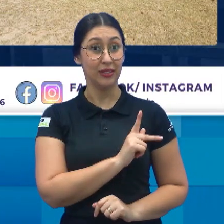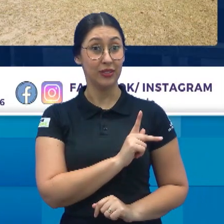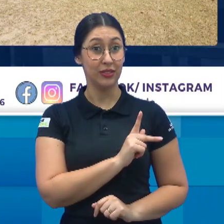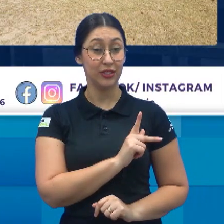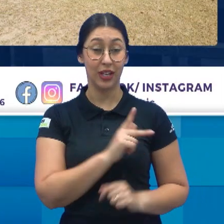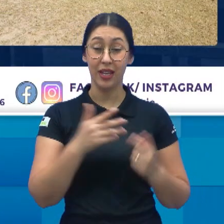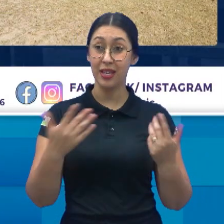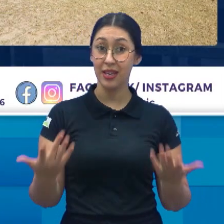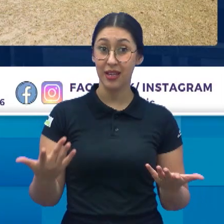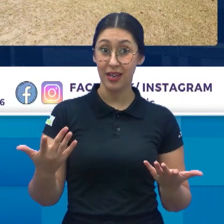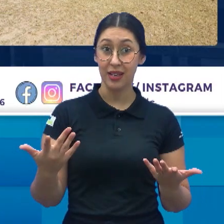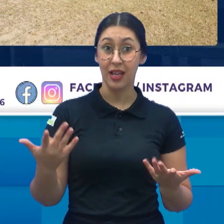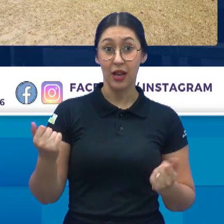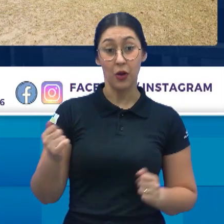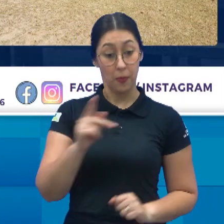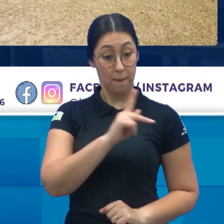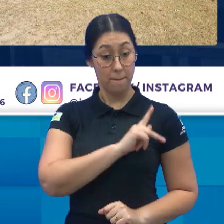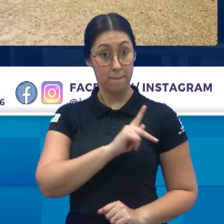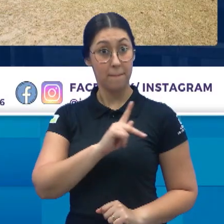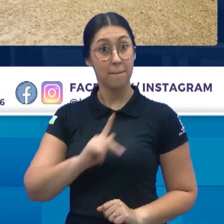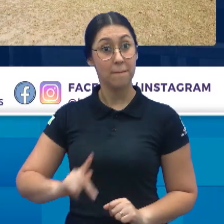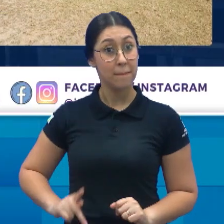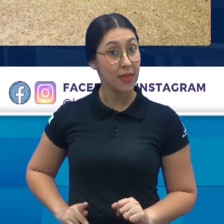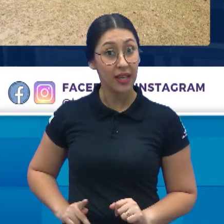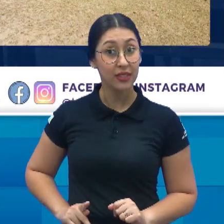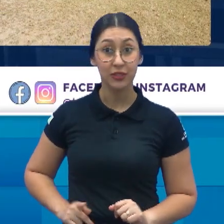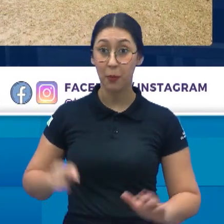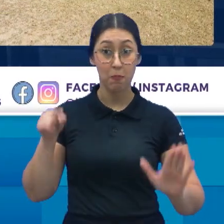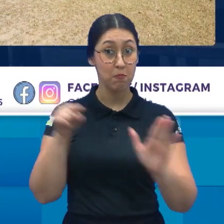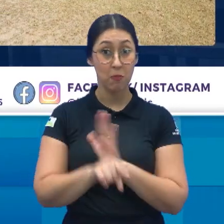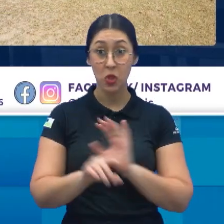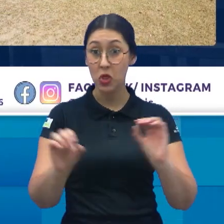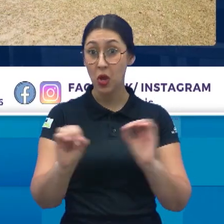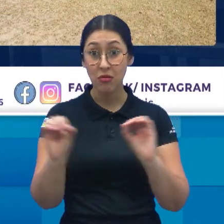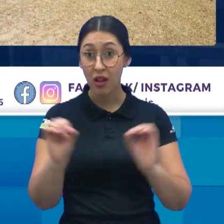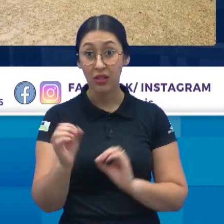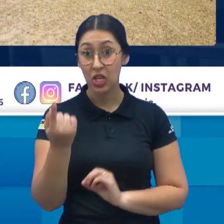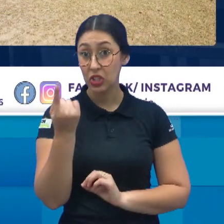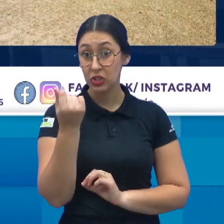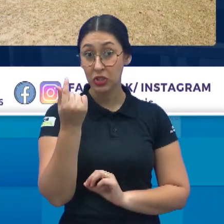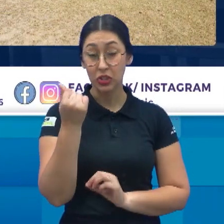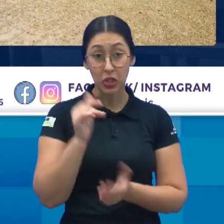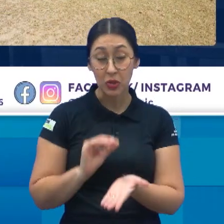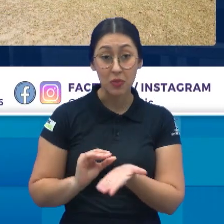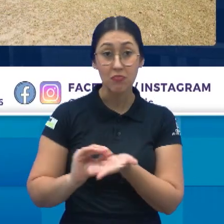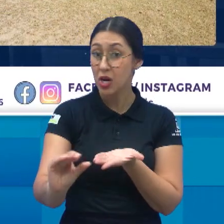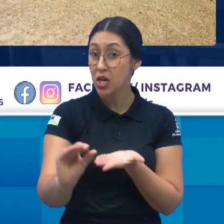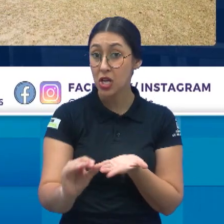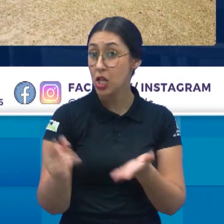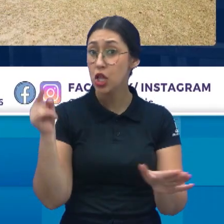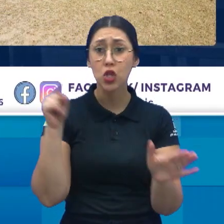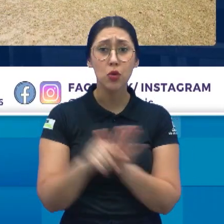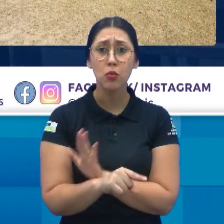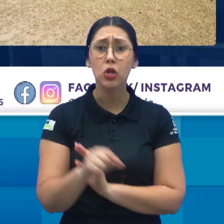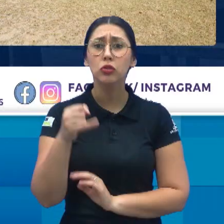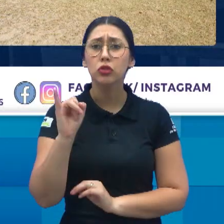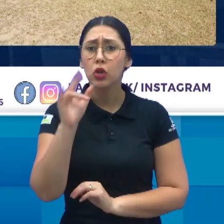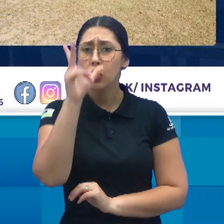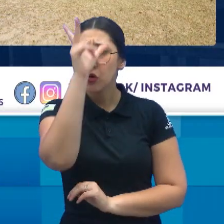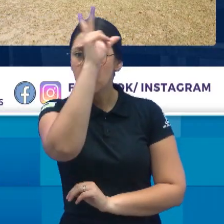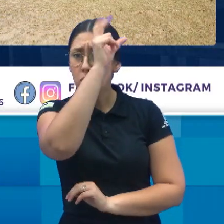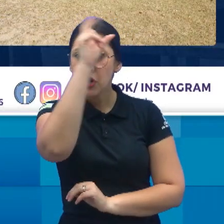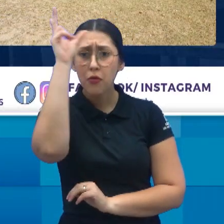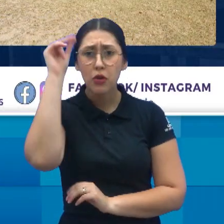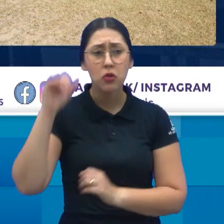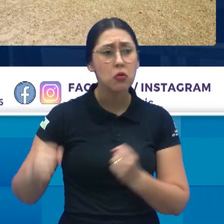A grandeza de um presidente que não perguntou para enviar dinheiro para a cidade, não perguntou se o prefeito tinha